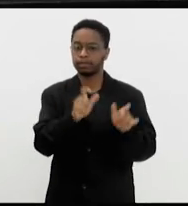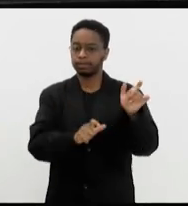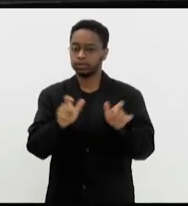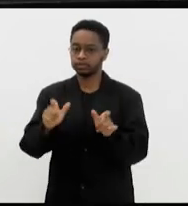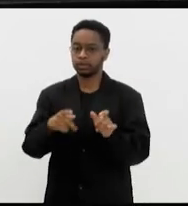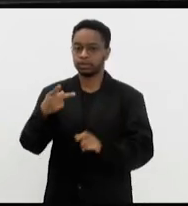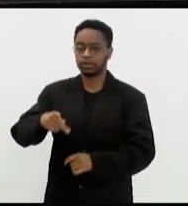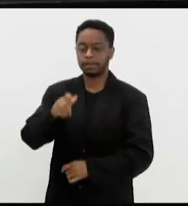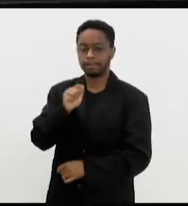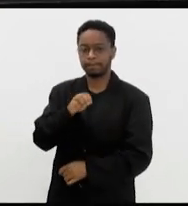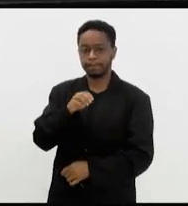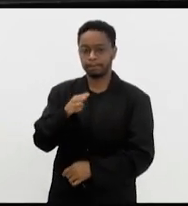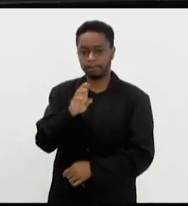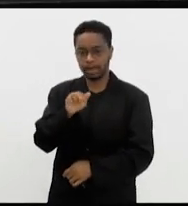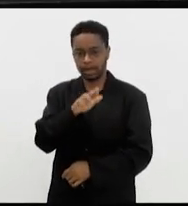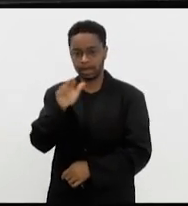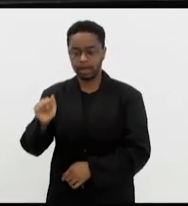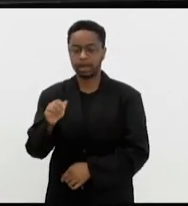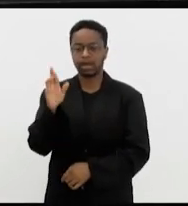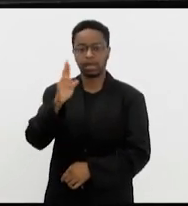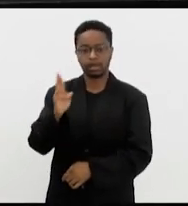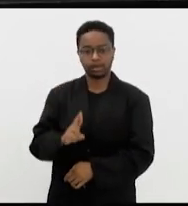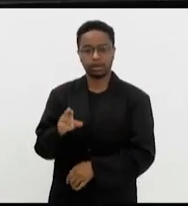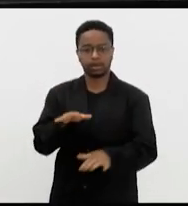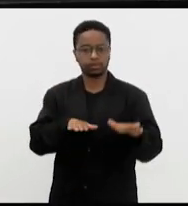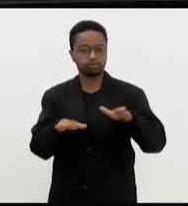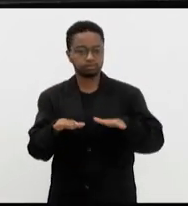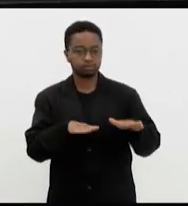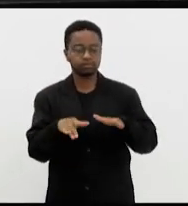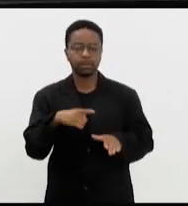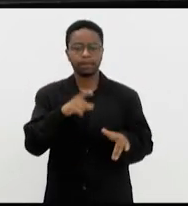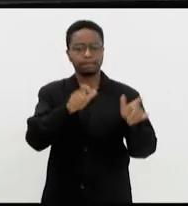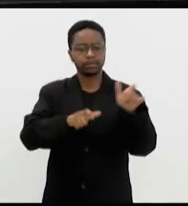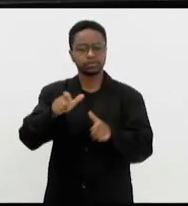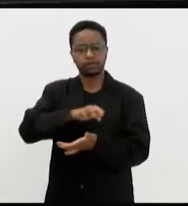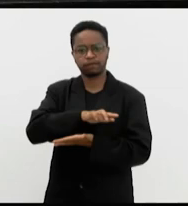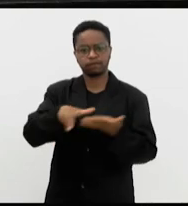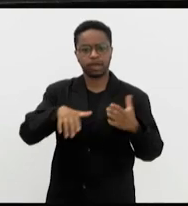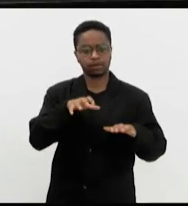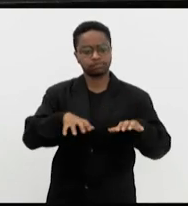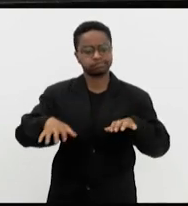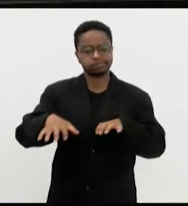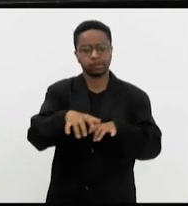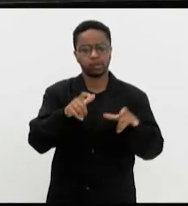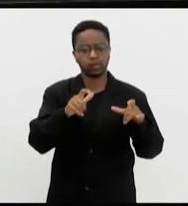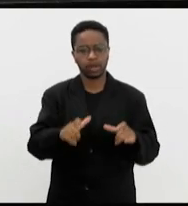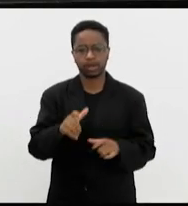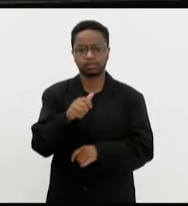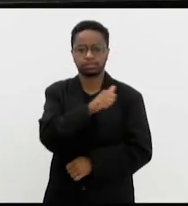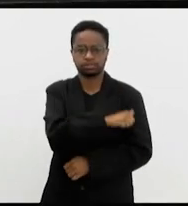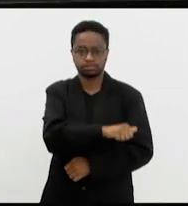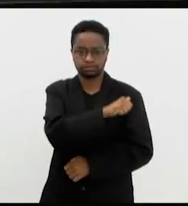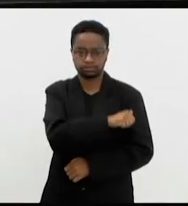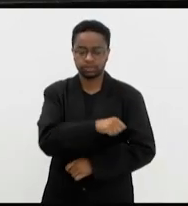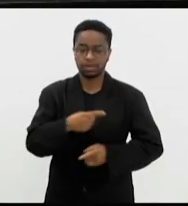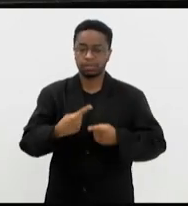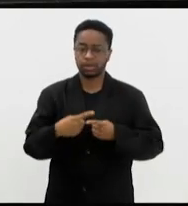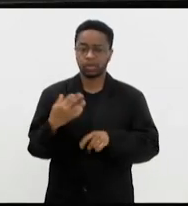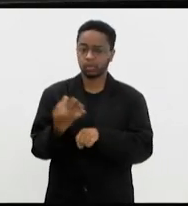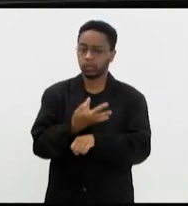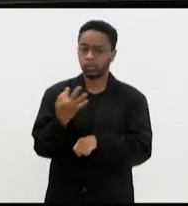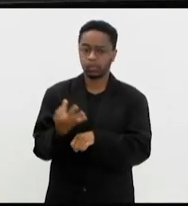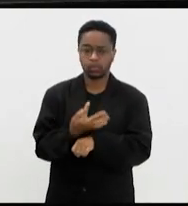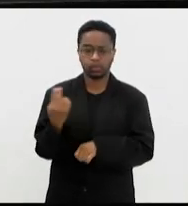Barra do Recreio de jacaré Paguá pessoas de diversas regiões do Rio de Janeiro que já não aguentam